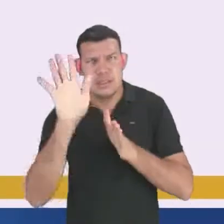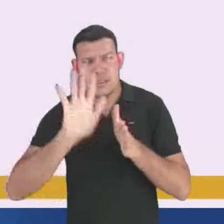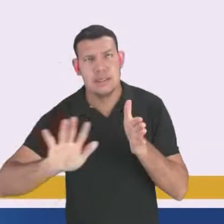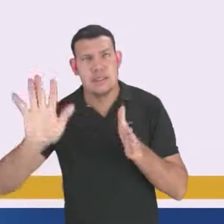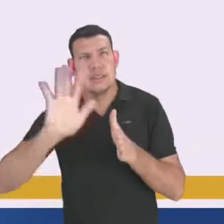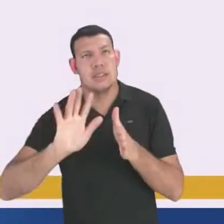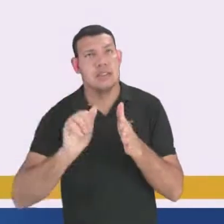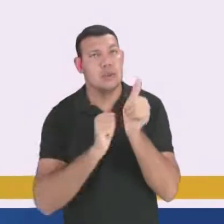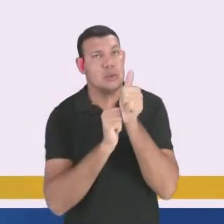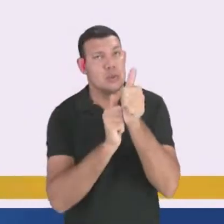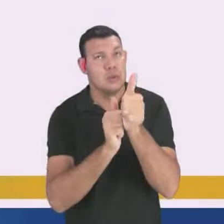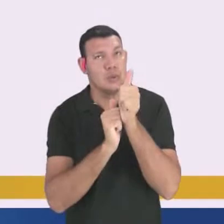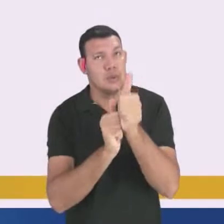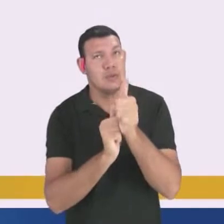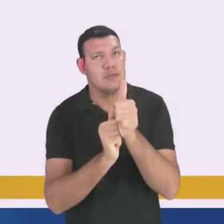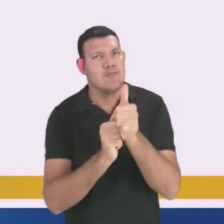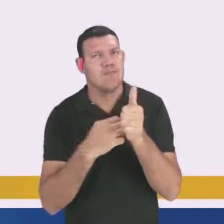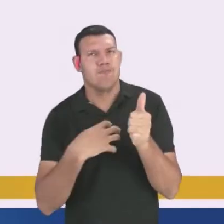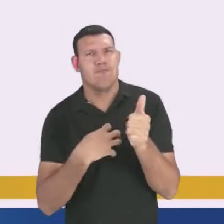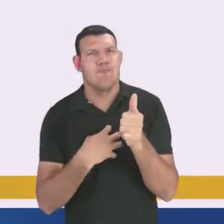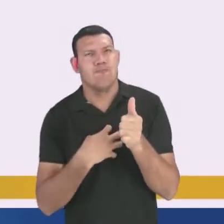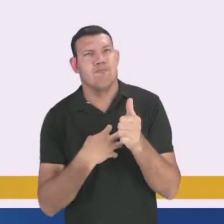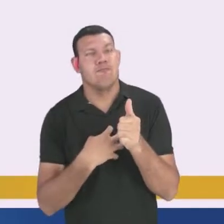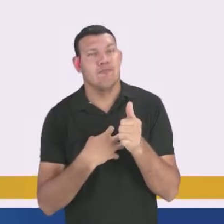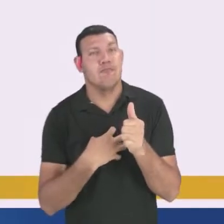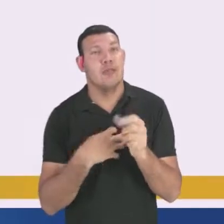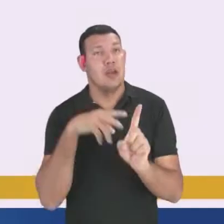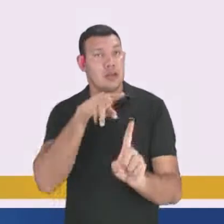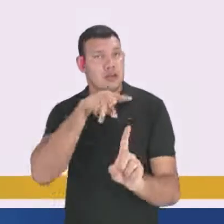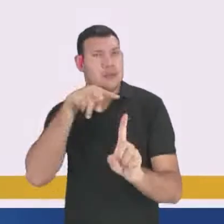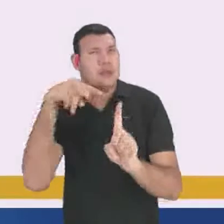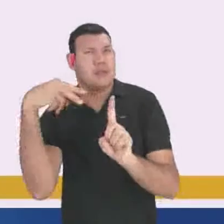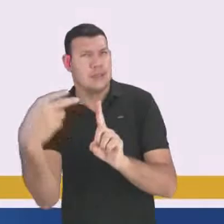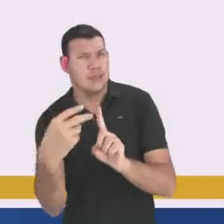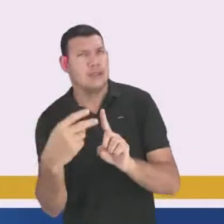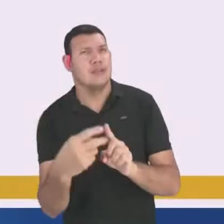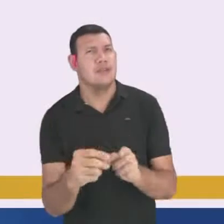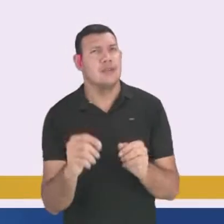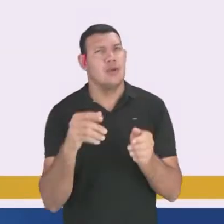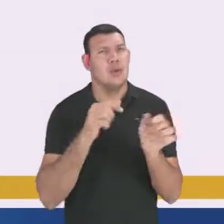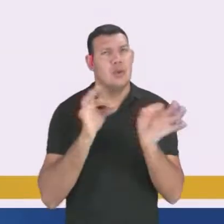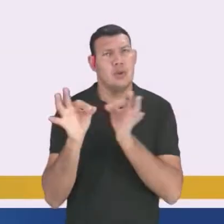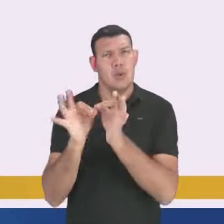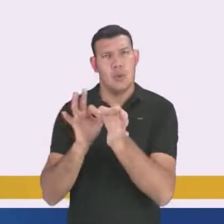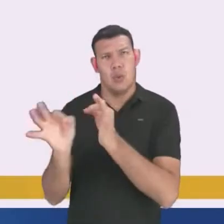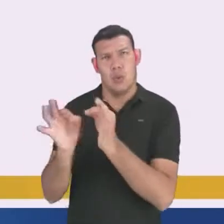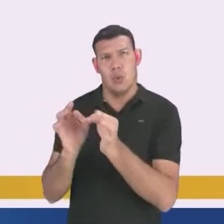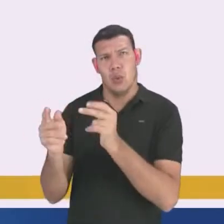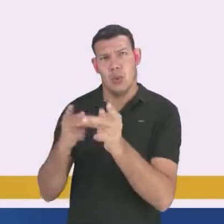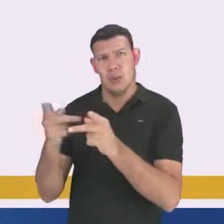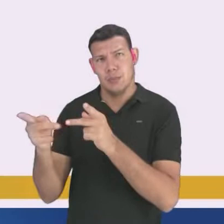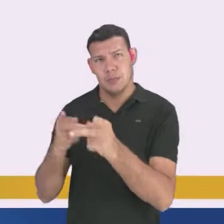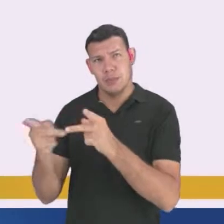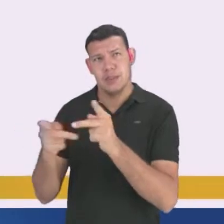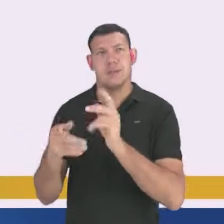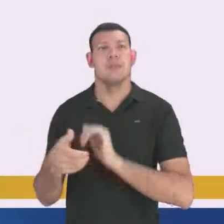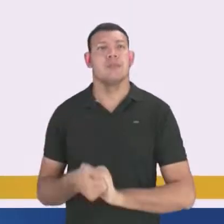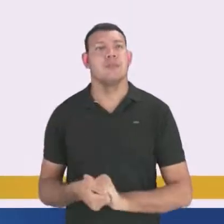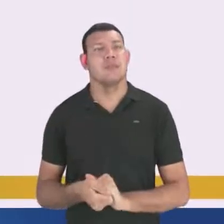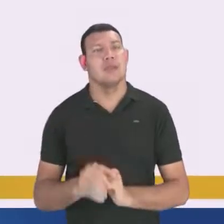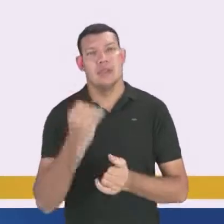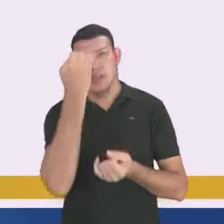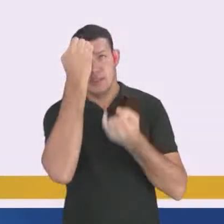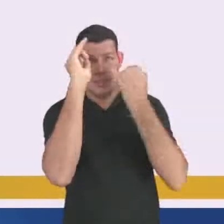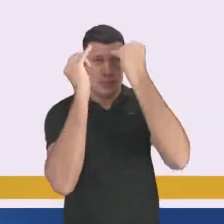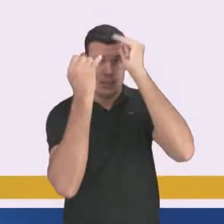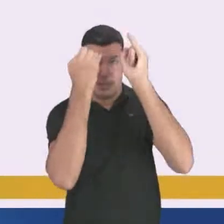algum projeto ou até mesmo, uma ideia. A correta organização dos dados coletados garantirá a credibilidade a tal pesquisa e